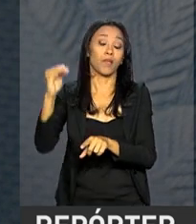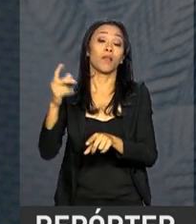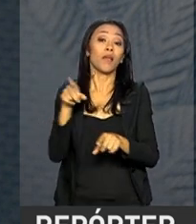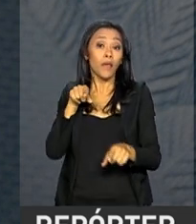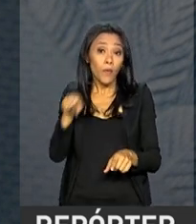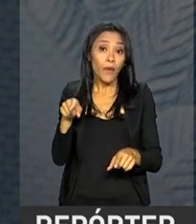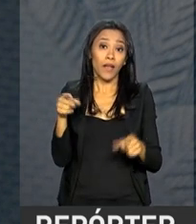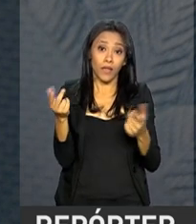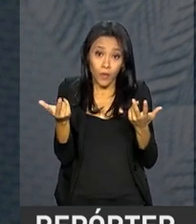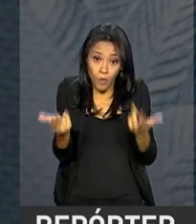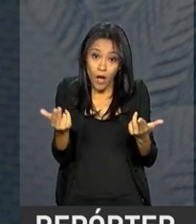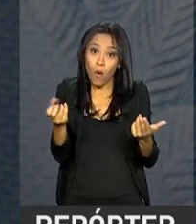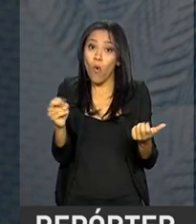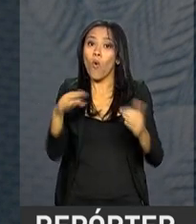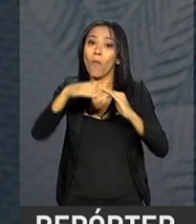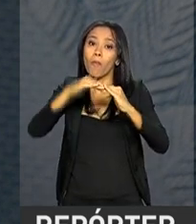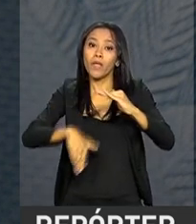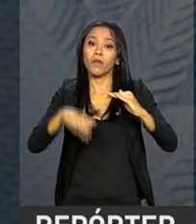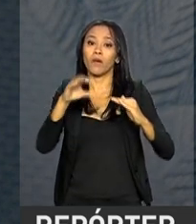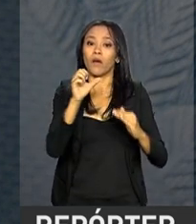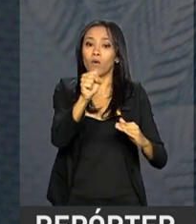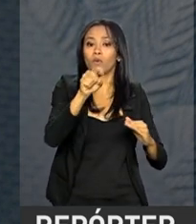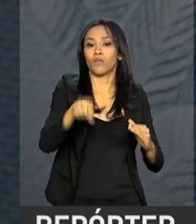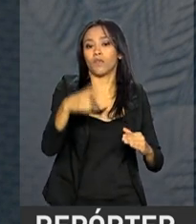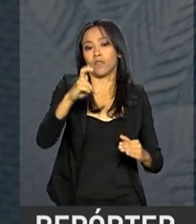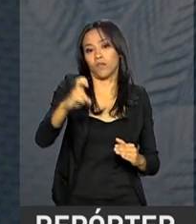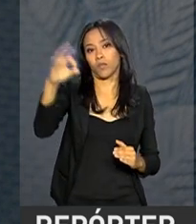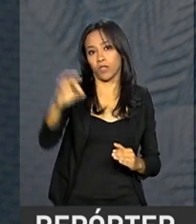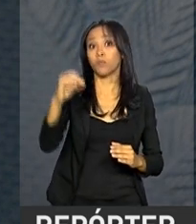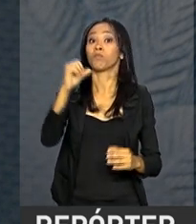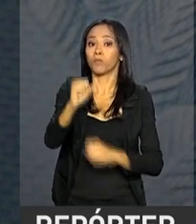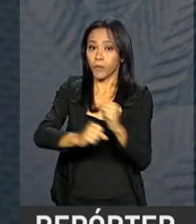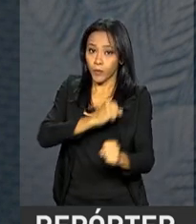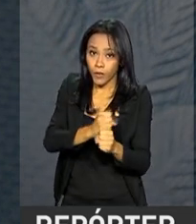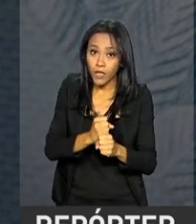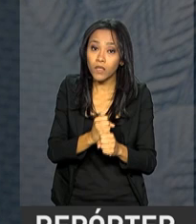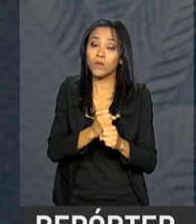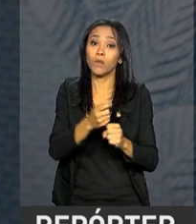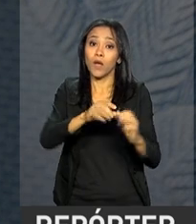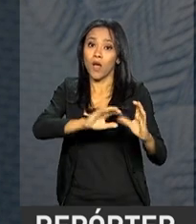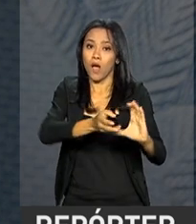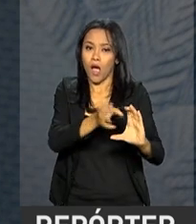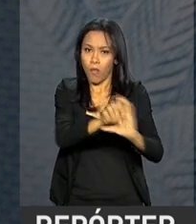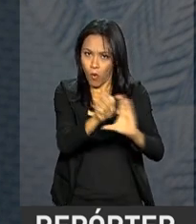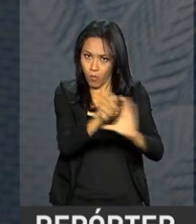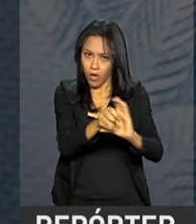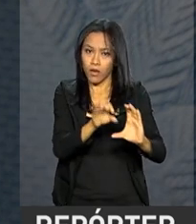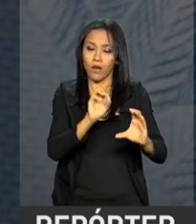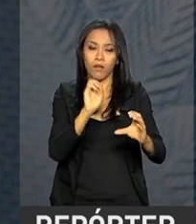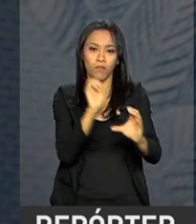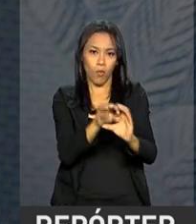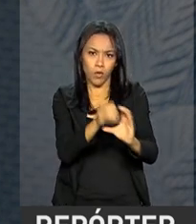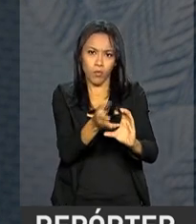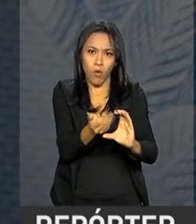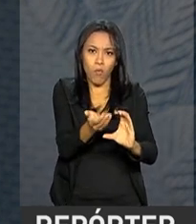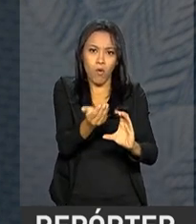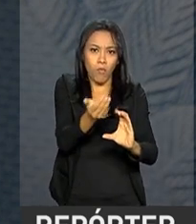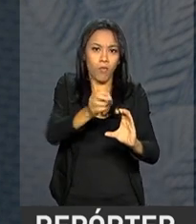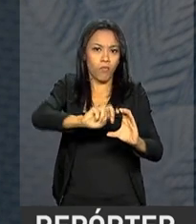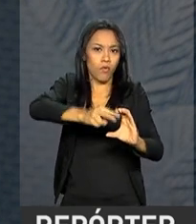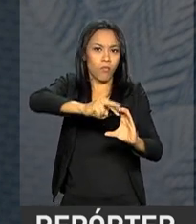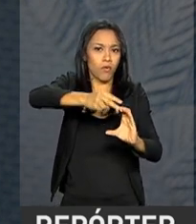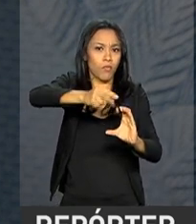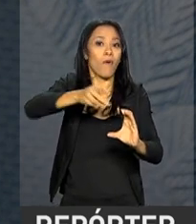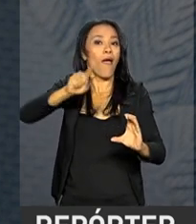selic igual ou menor a 8,5 por cento ao ano a rentabilidade da poupança é de 70 por cento